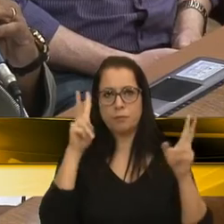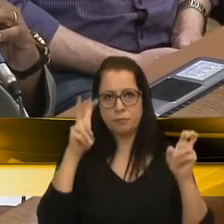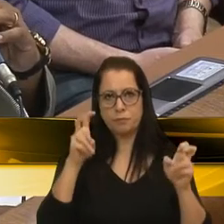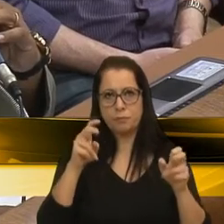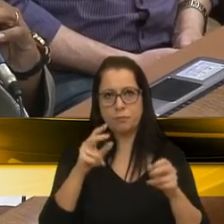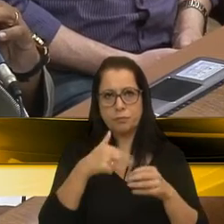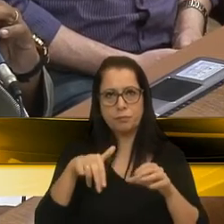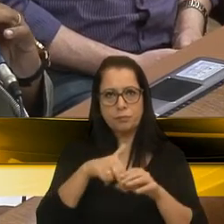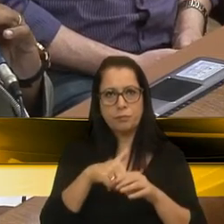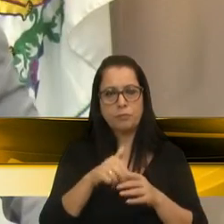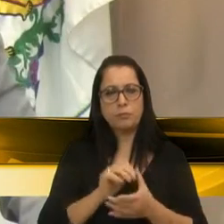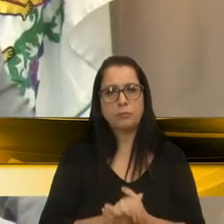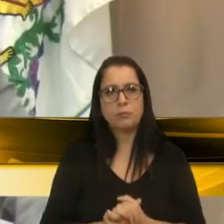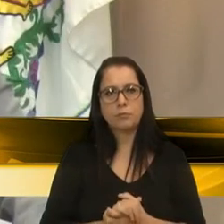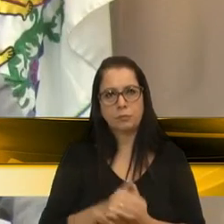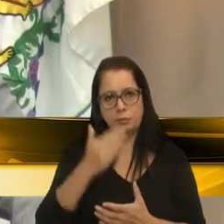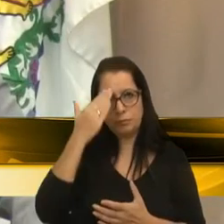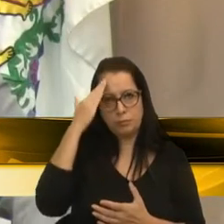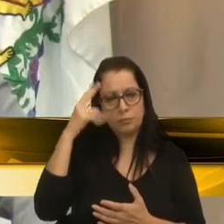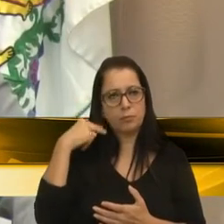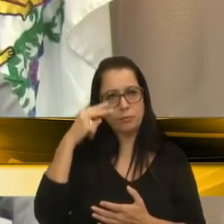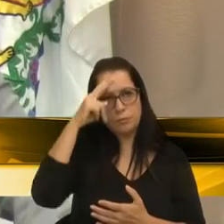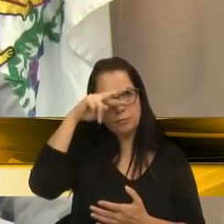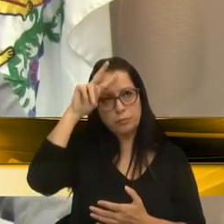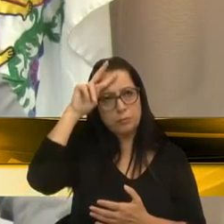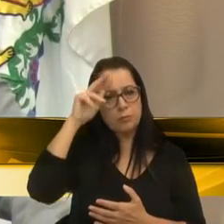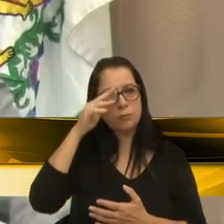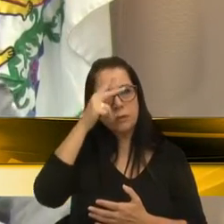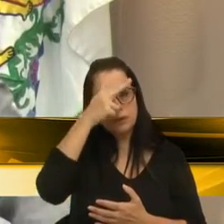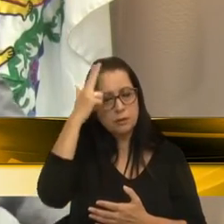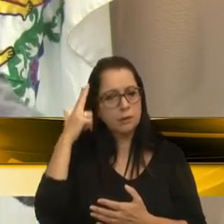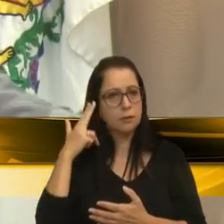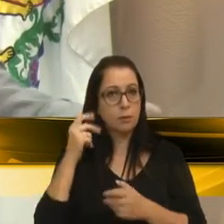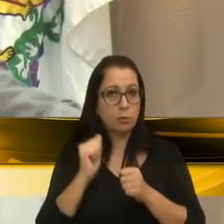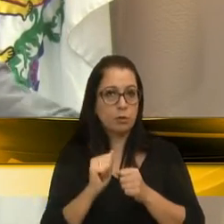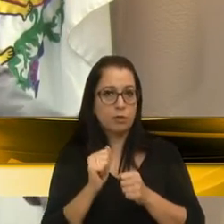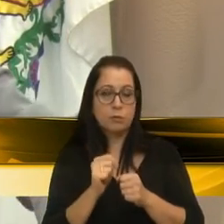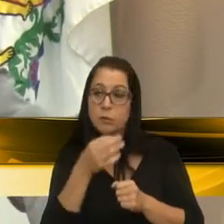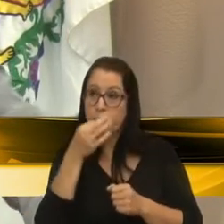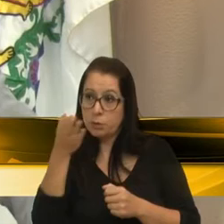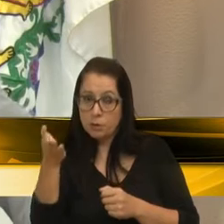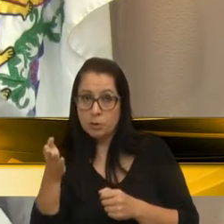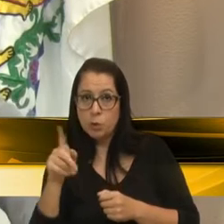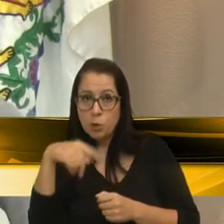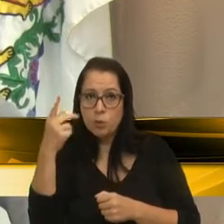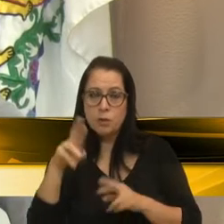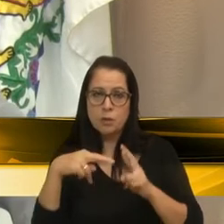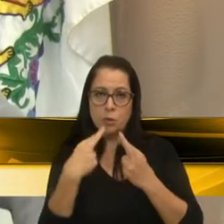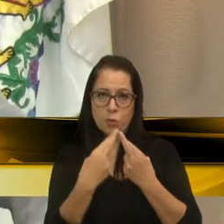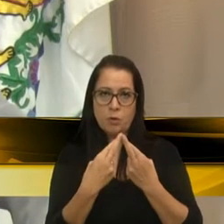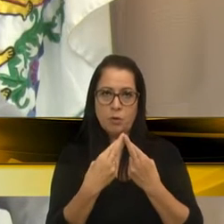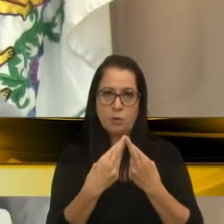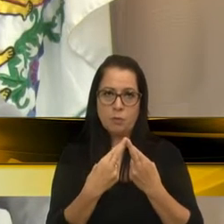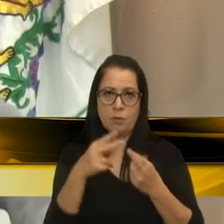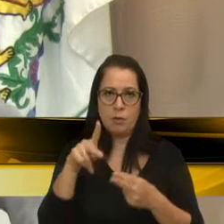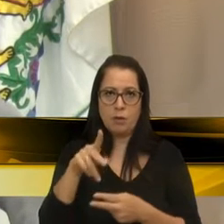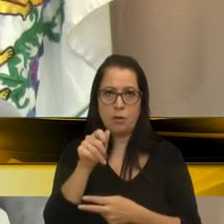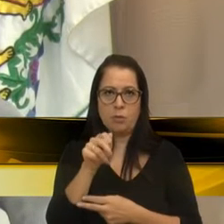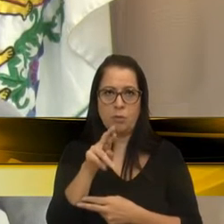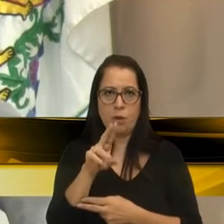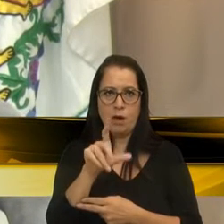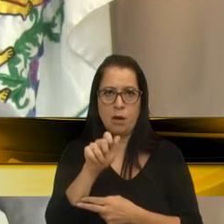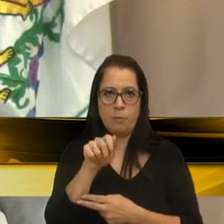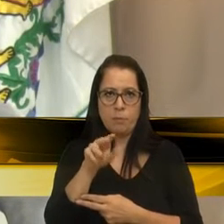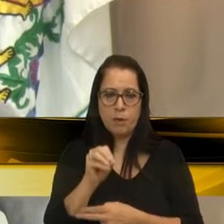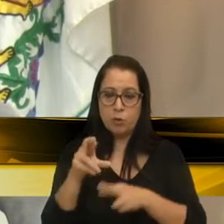levantado à tribuna, vereador. Obrigado, vereador Edson. E vereador Cassino, até se eu puder lhe dar uma sugestão, na próxima reunião do Parlamento Regional aqui em Caxias,